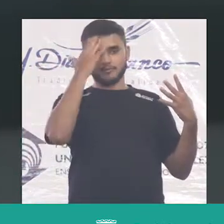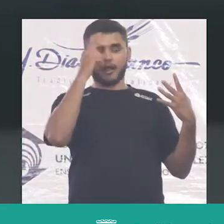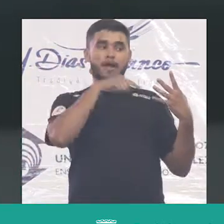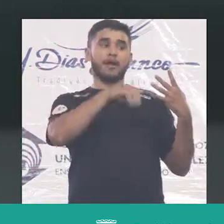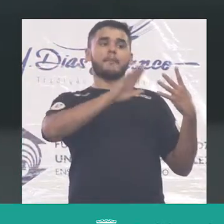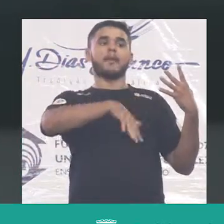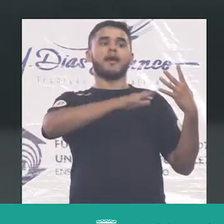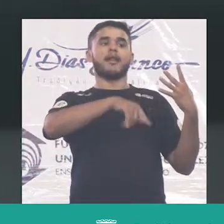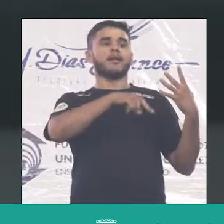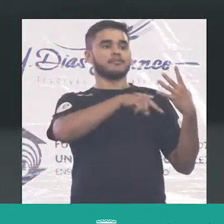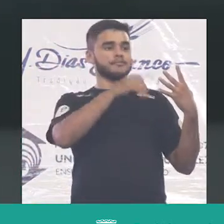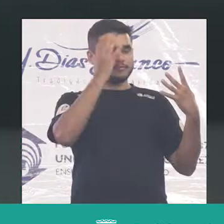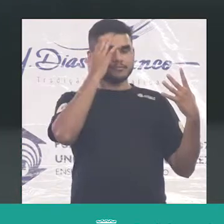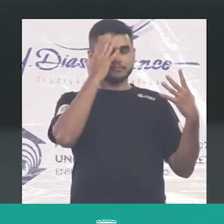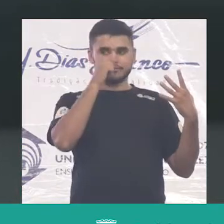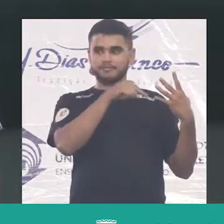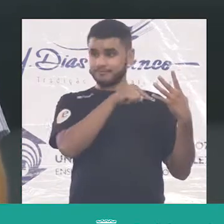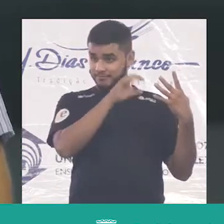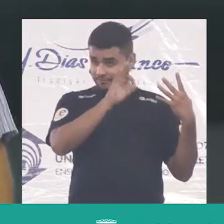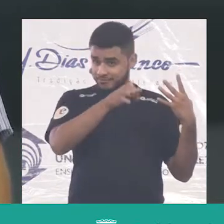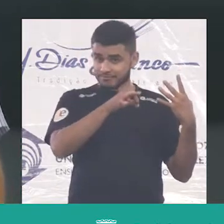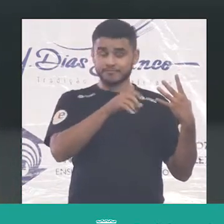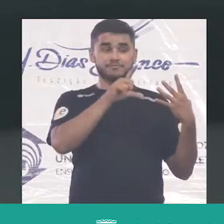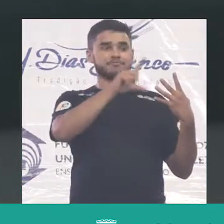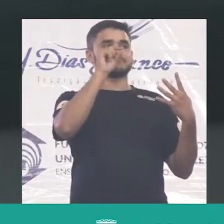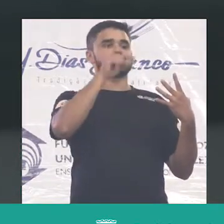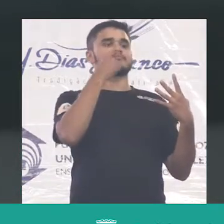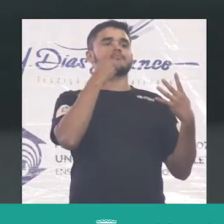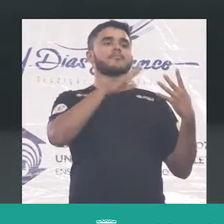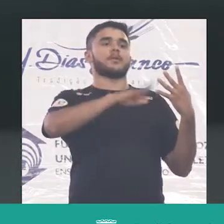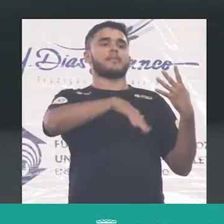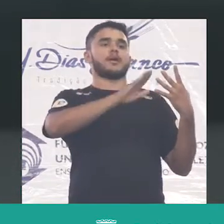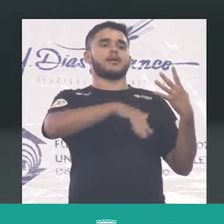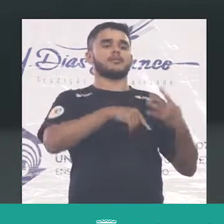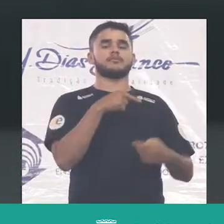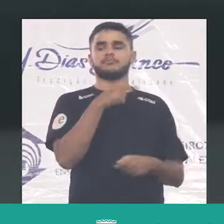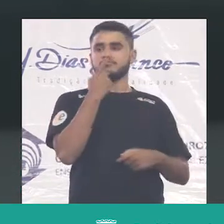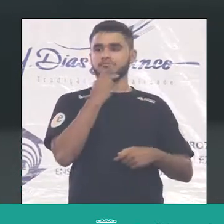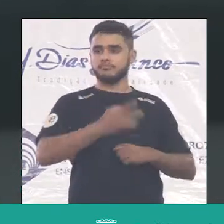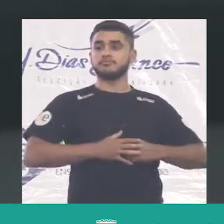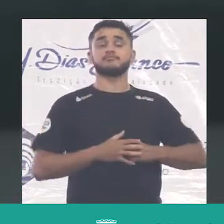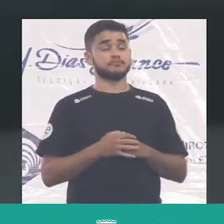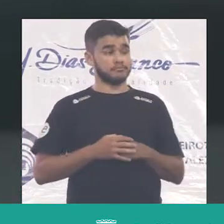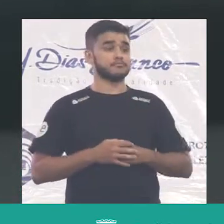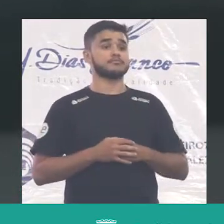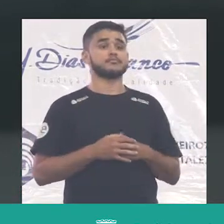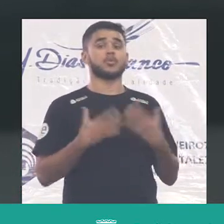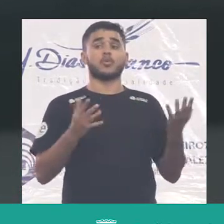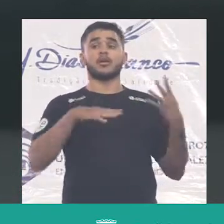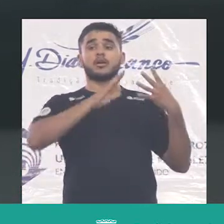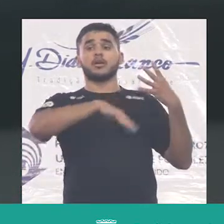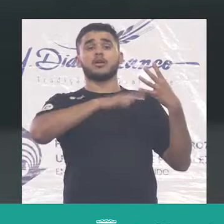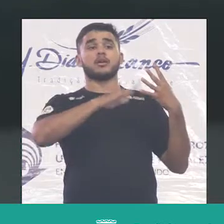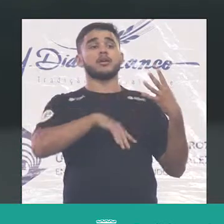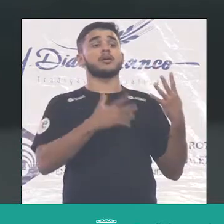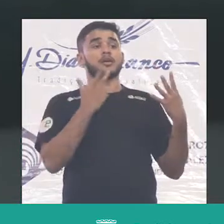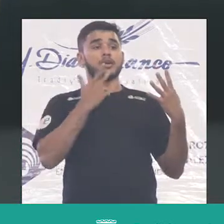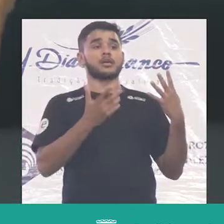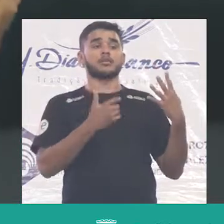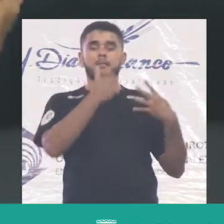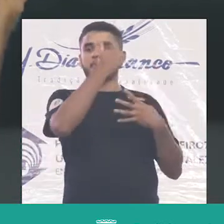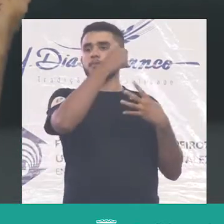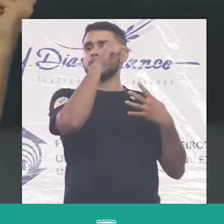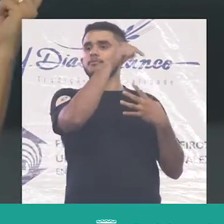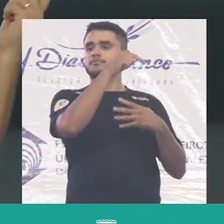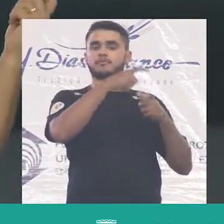outra. Ele quer qual das duas? A que tem um menor custo para mim. Qual é a que tem menor custo para mim? A